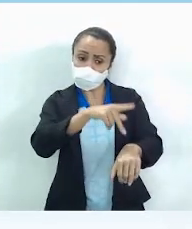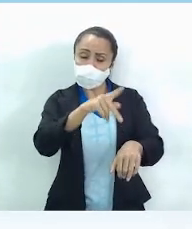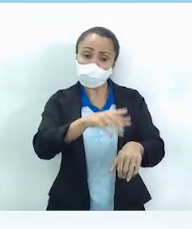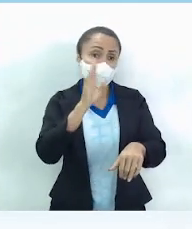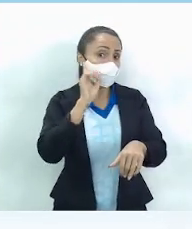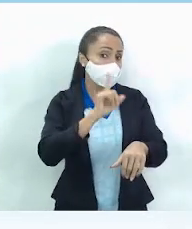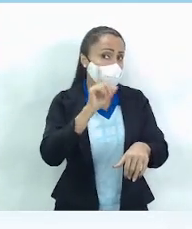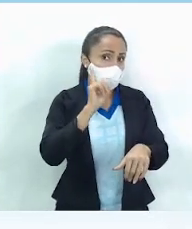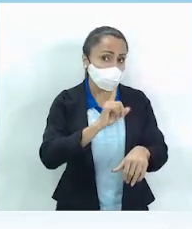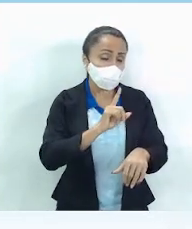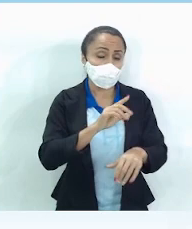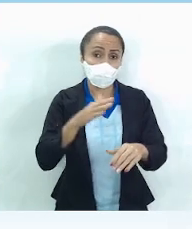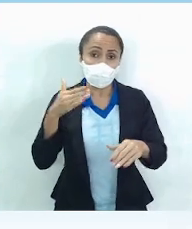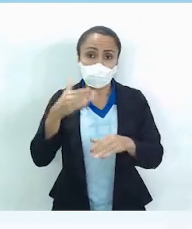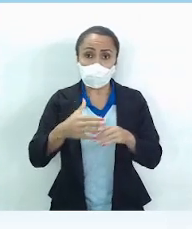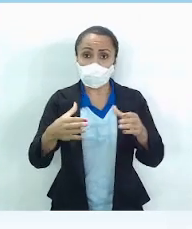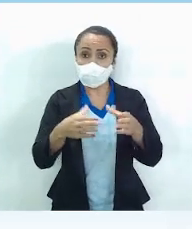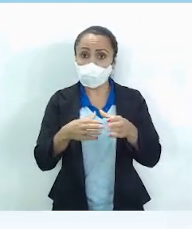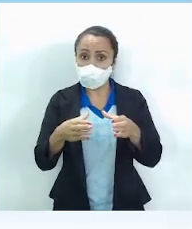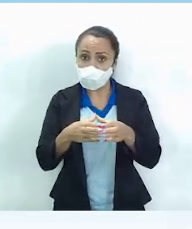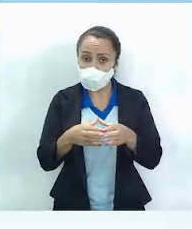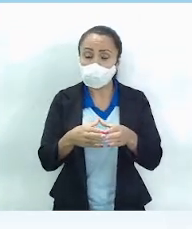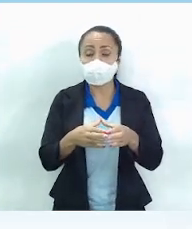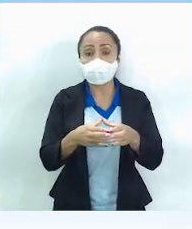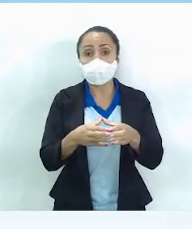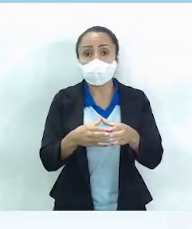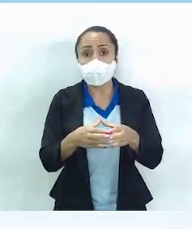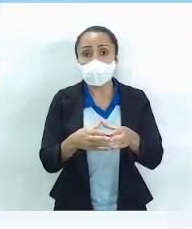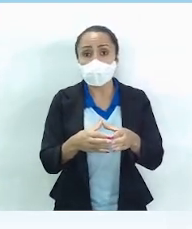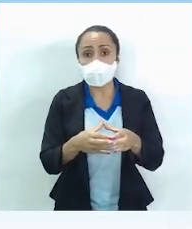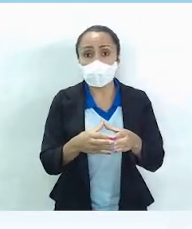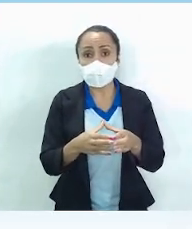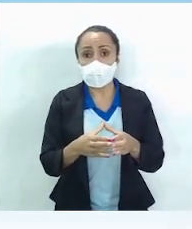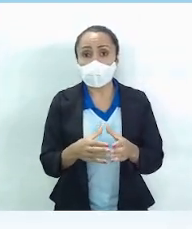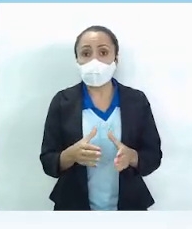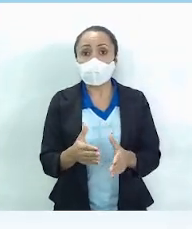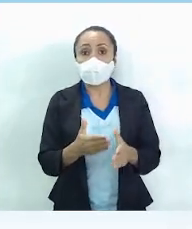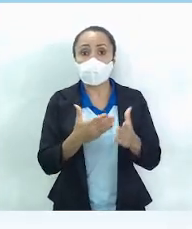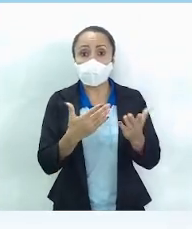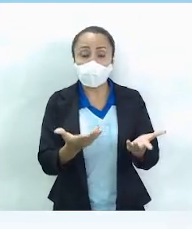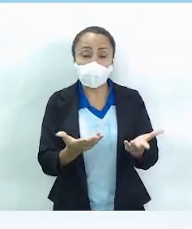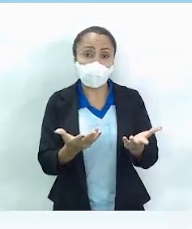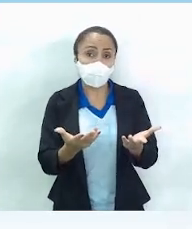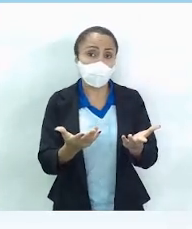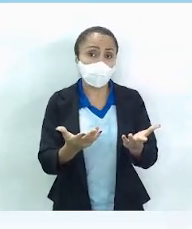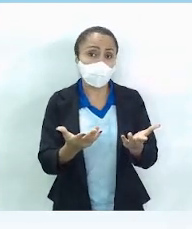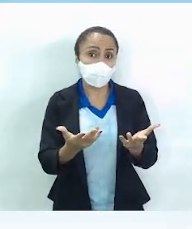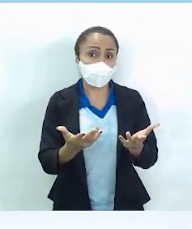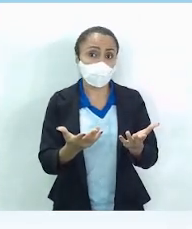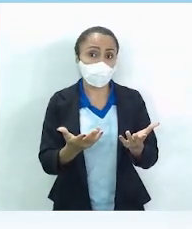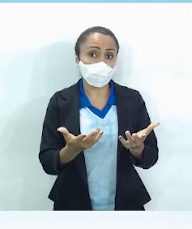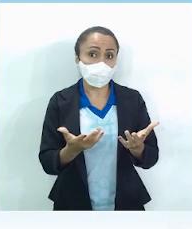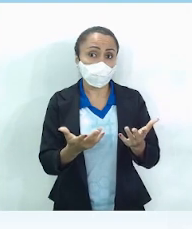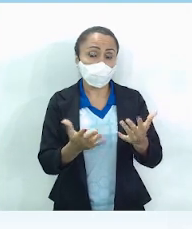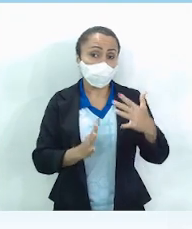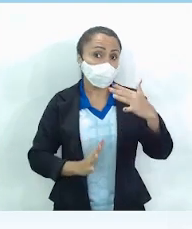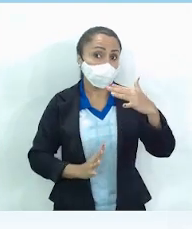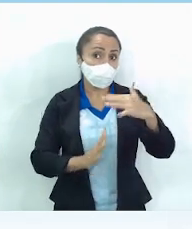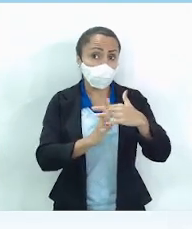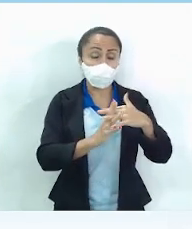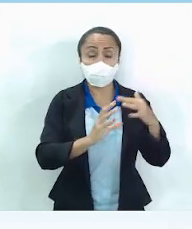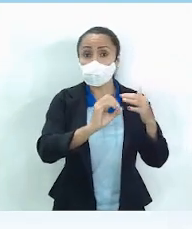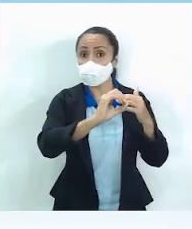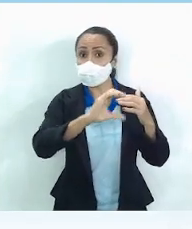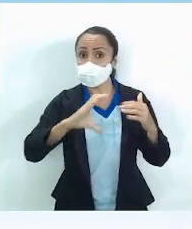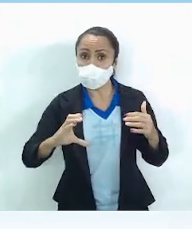dessa relação dos grupos extremistas islâmicos, ele é a besta do Ocidente. Então é